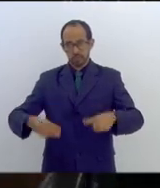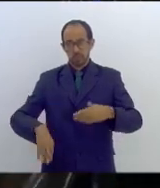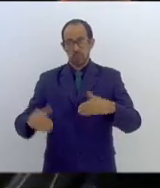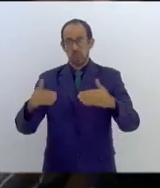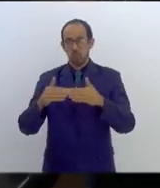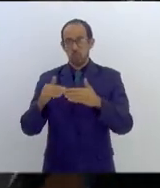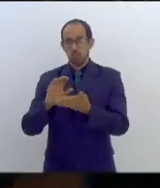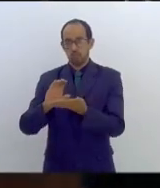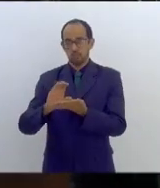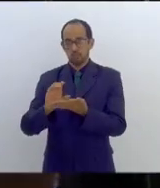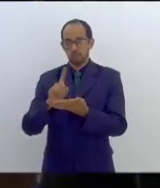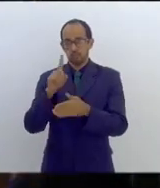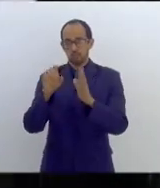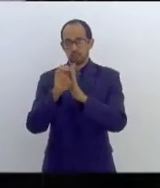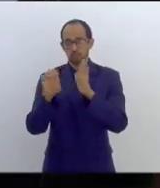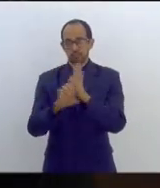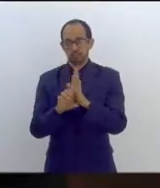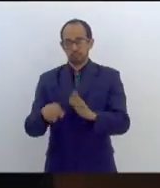emenda.